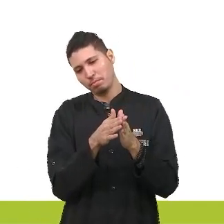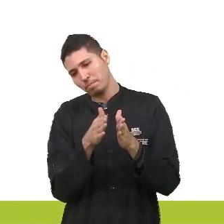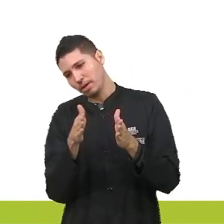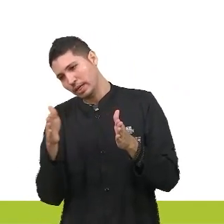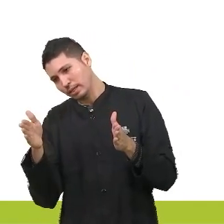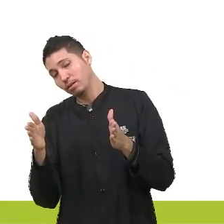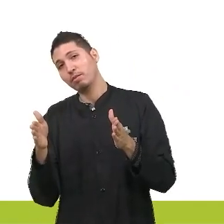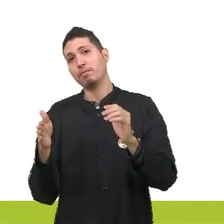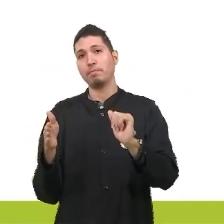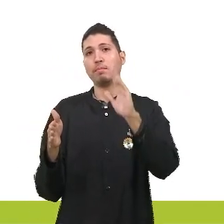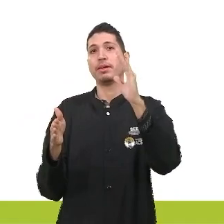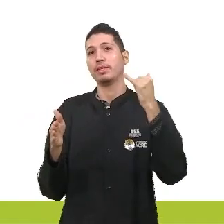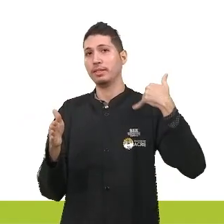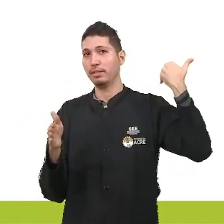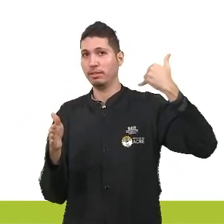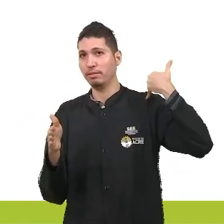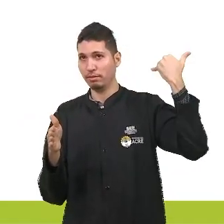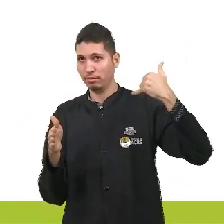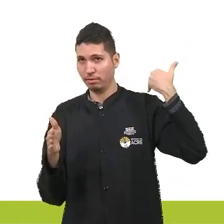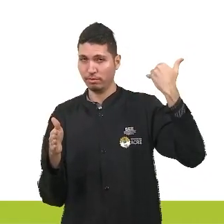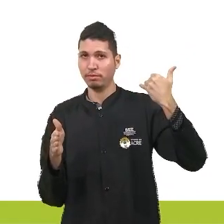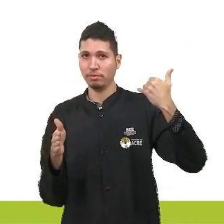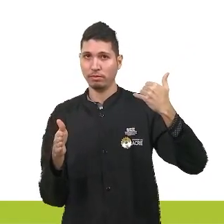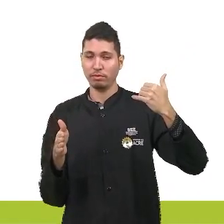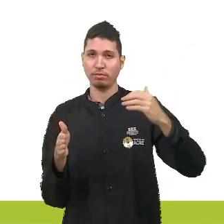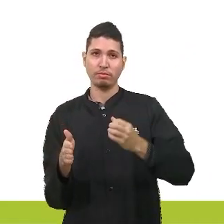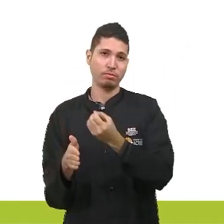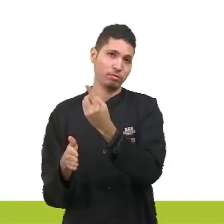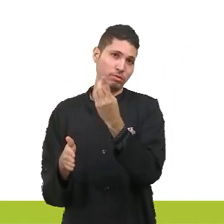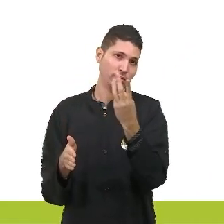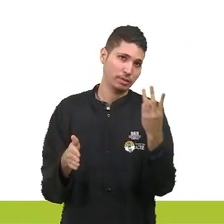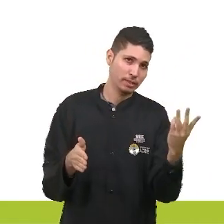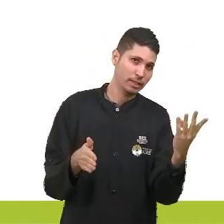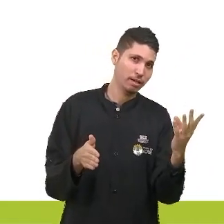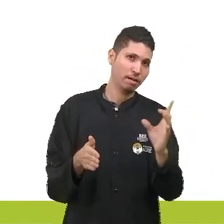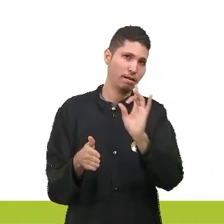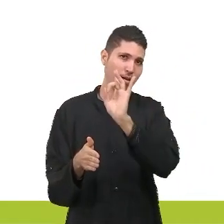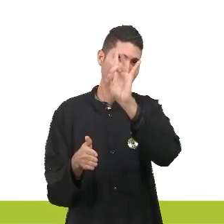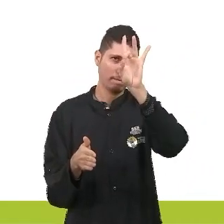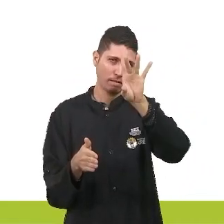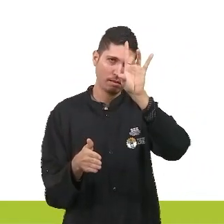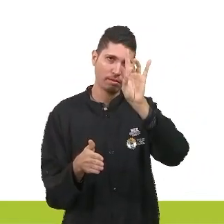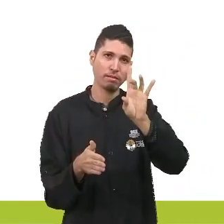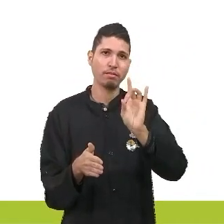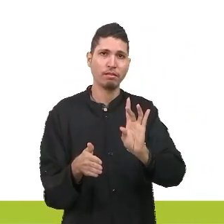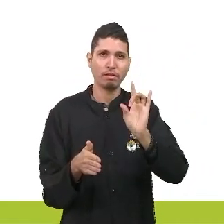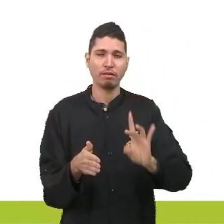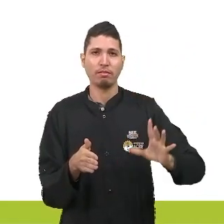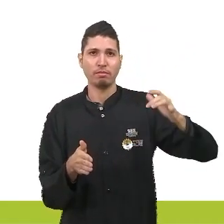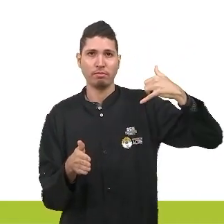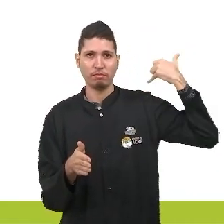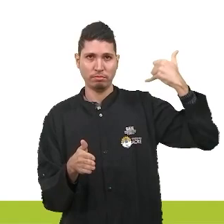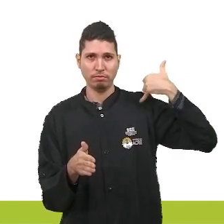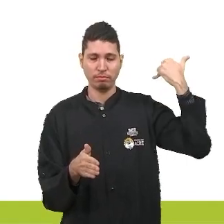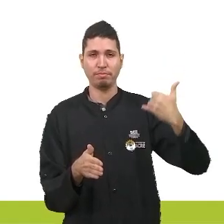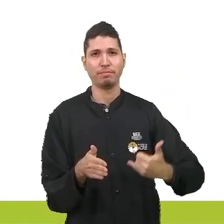largo, maior é a quantidade de pessoas em cada uma dessas faixas etárias. Então, nós temos a idade ali